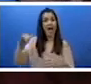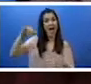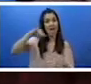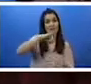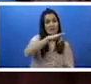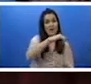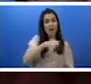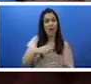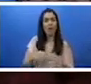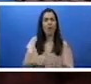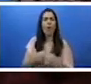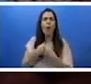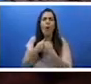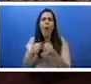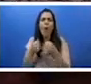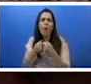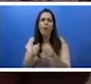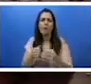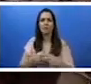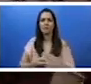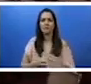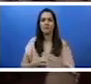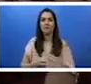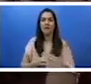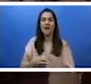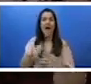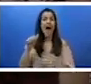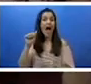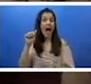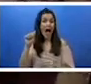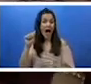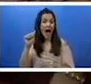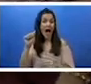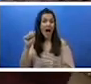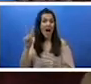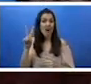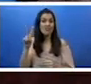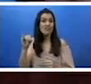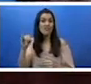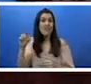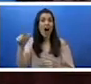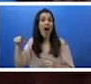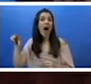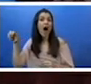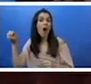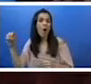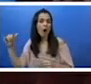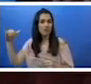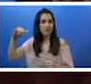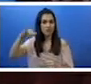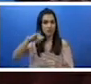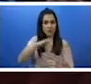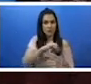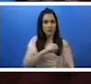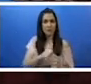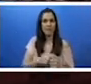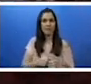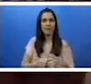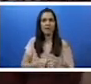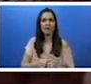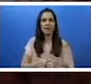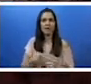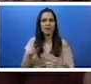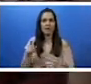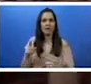Avião e ônibus. A no avião. E o ônibus? No ônibus. E